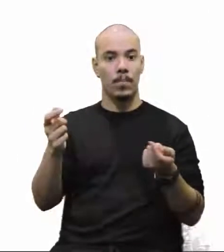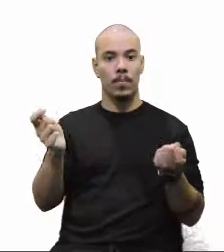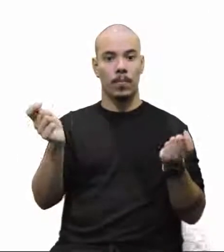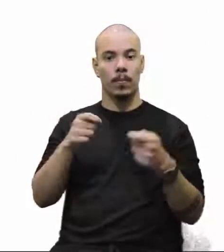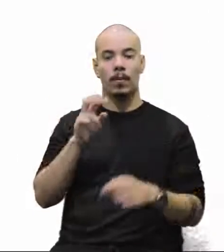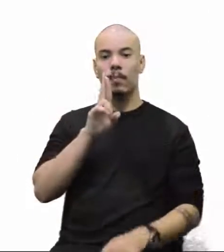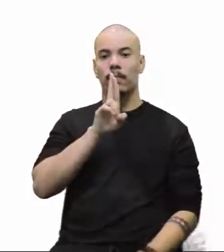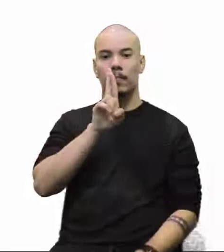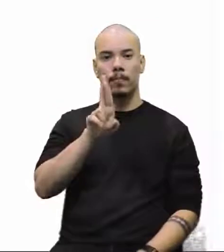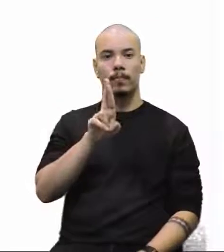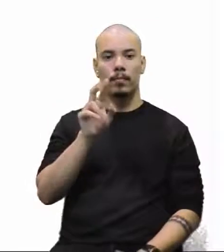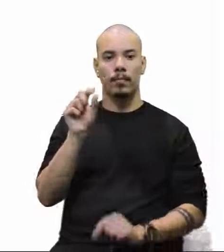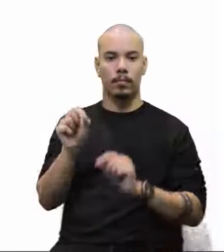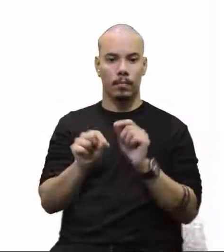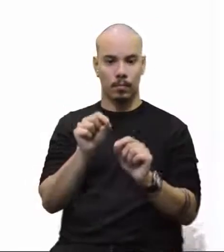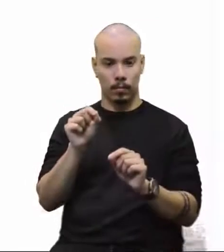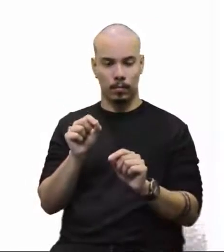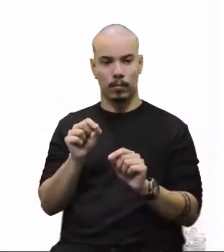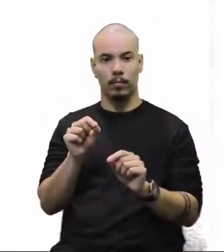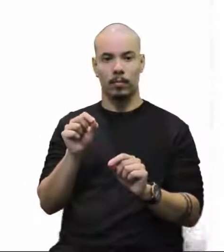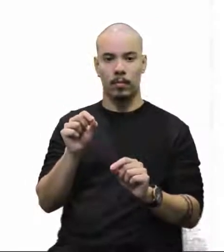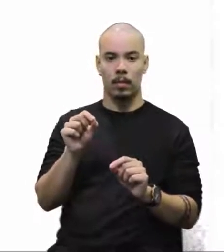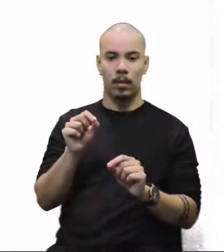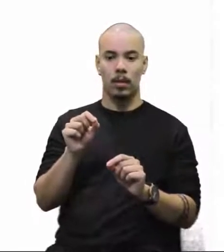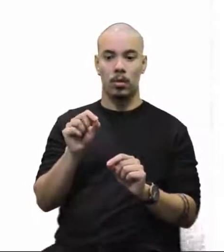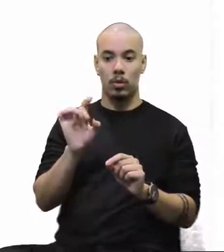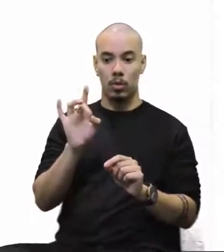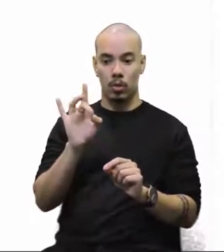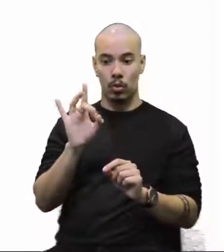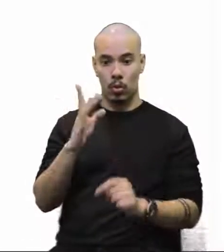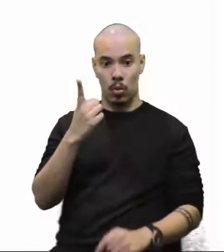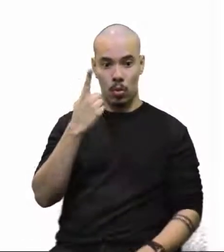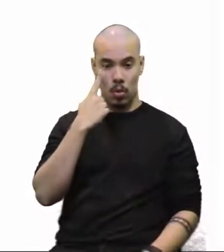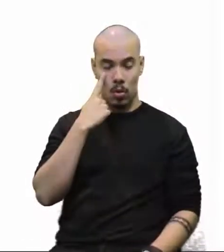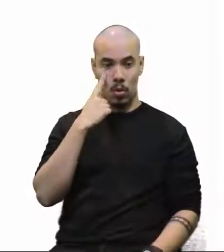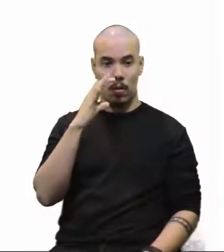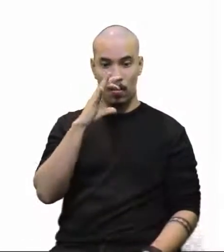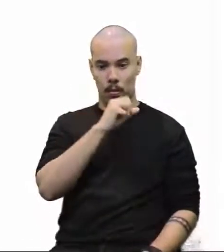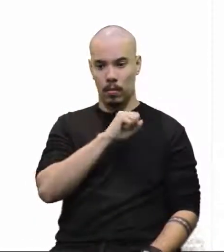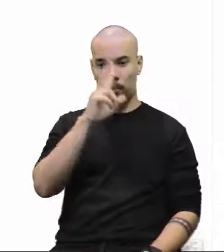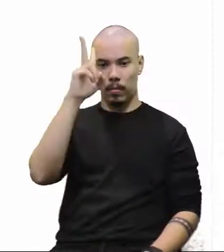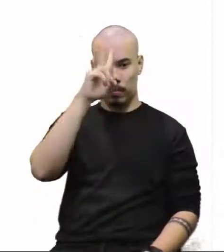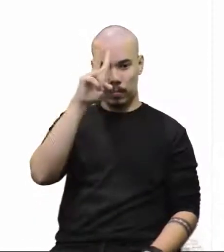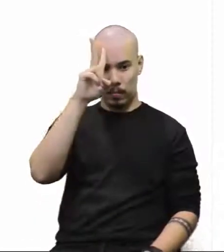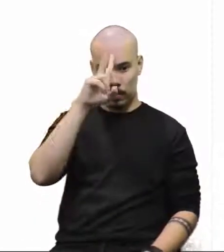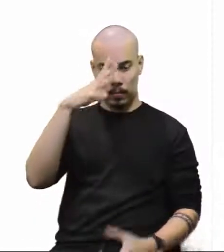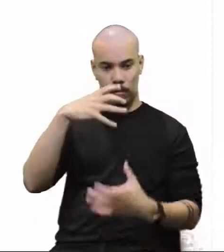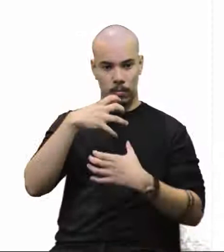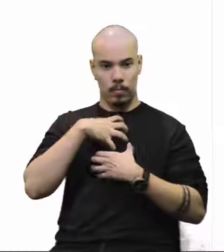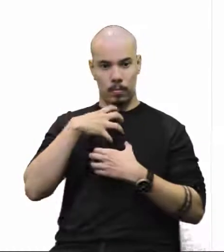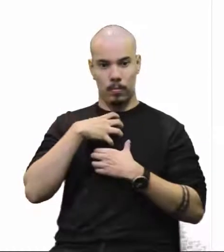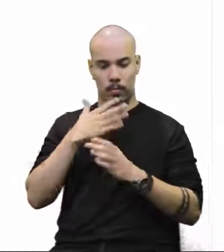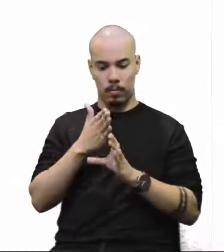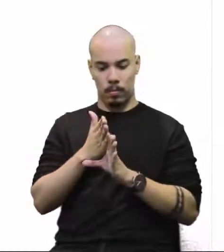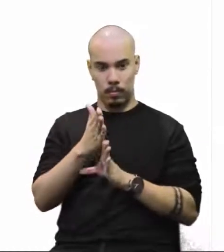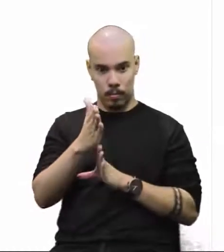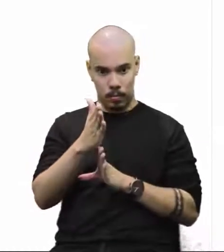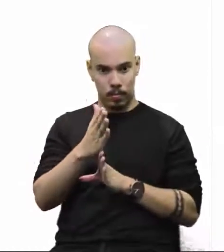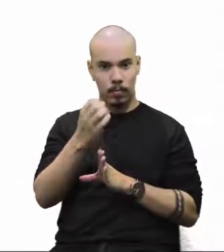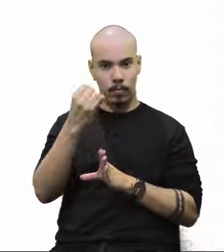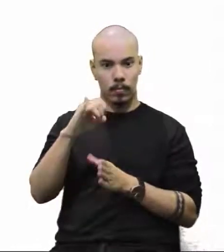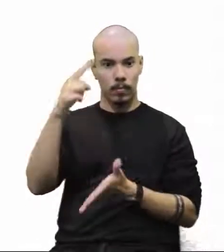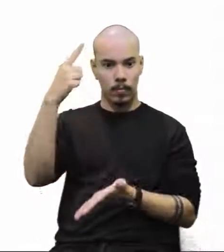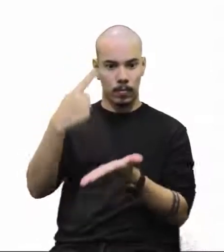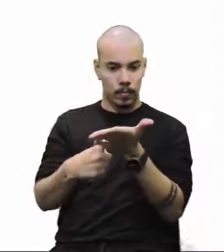Podemos afirmar que devido à corrente... Só olhar aqui rapidinho, né? Lembrando aí, ó, o sentido da corrente elétrica, para saber se for